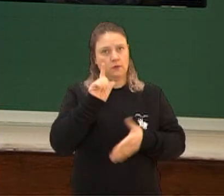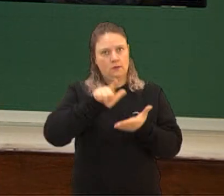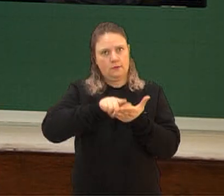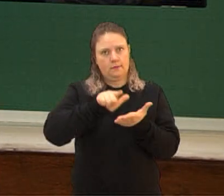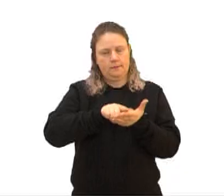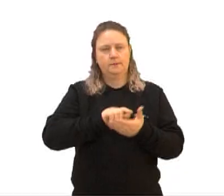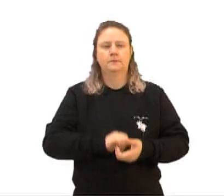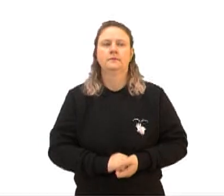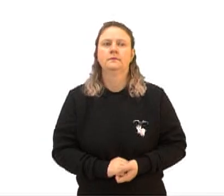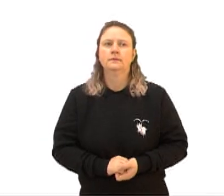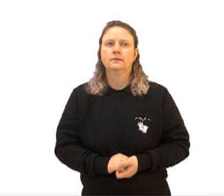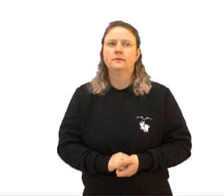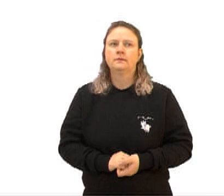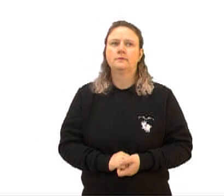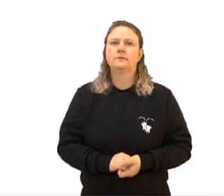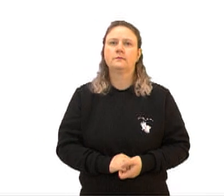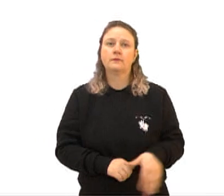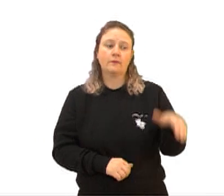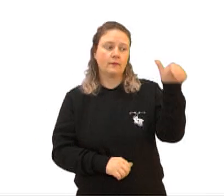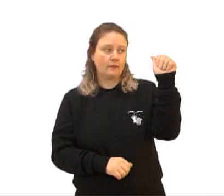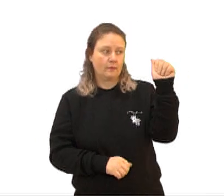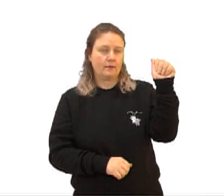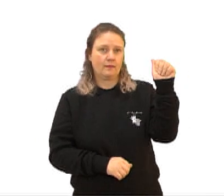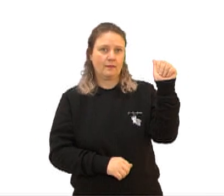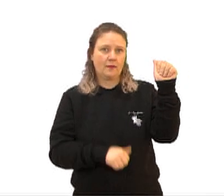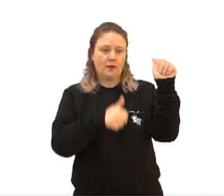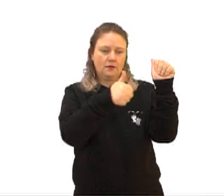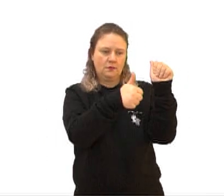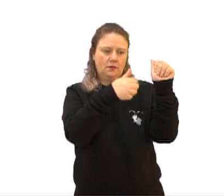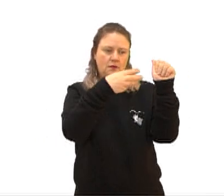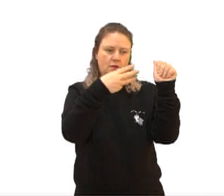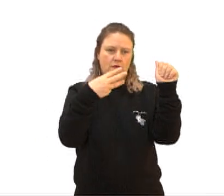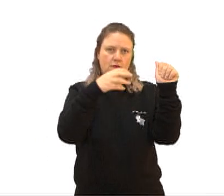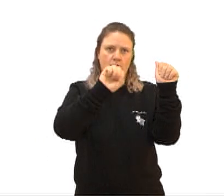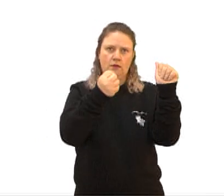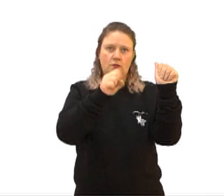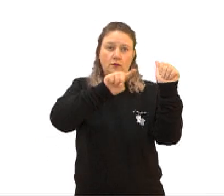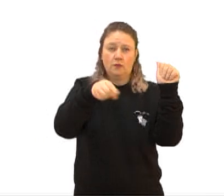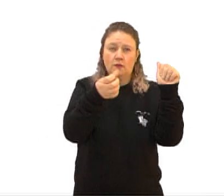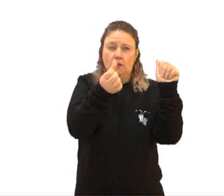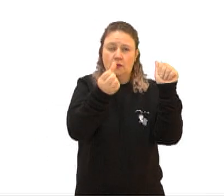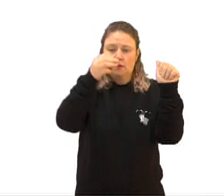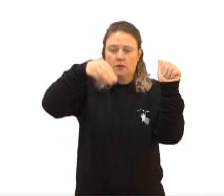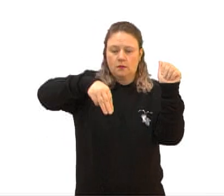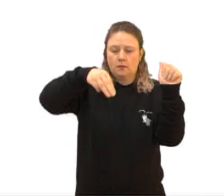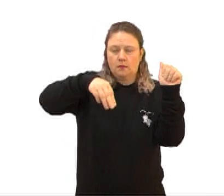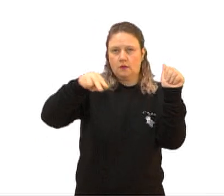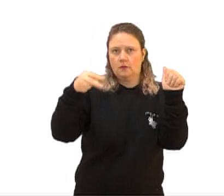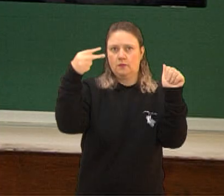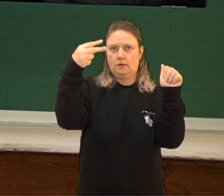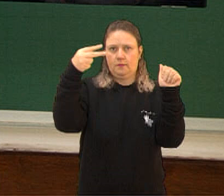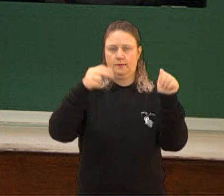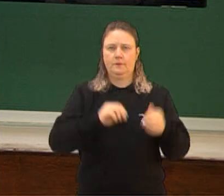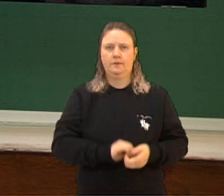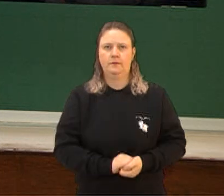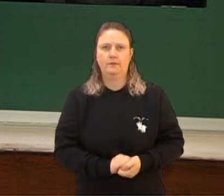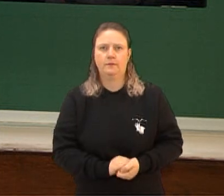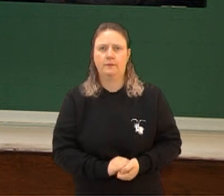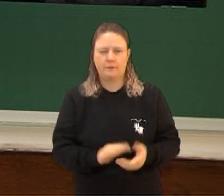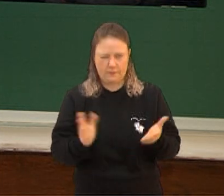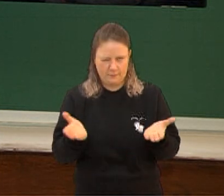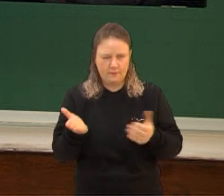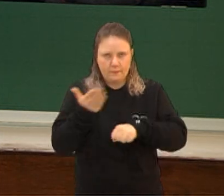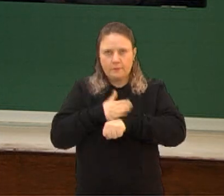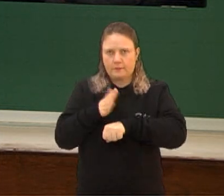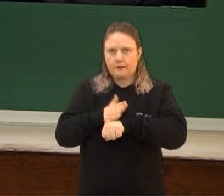Então, seriam gastos 138,6 metros quadrados. Vamos à